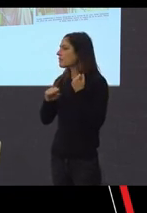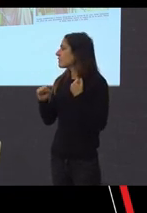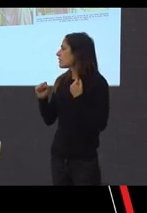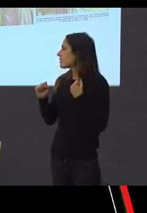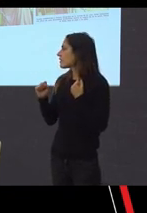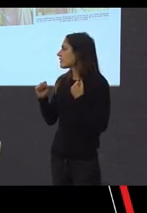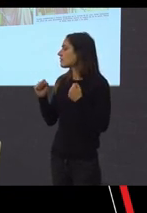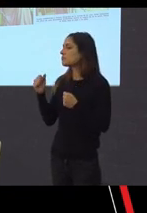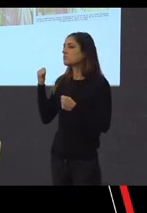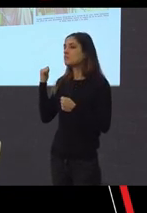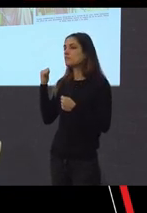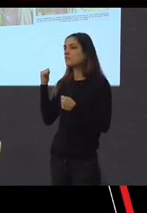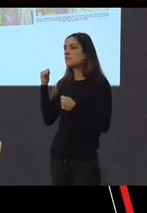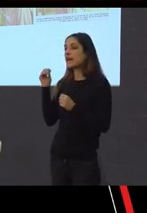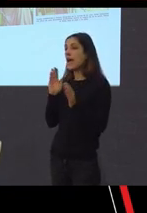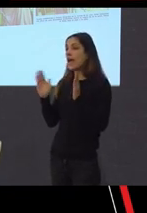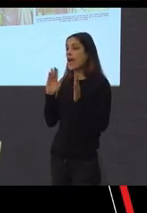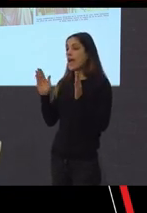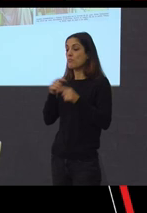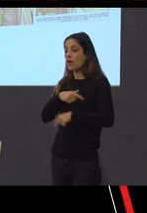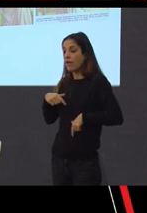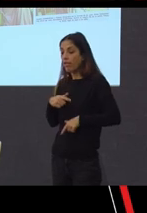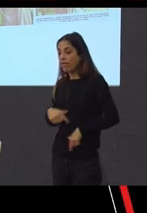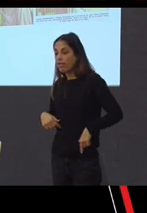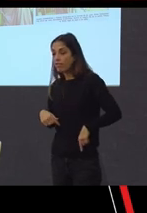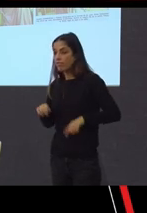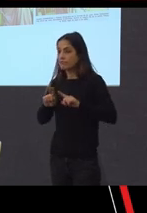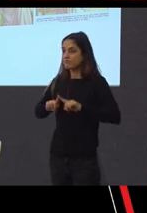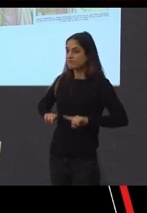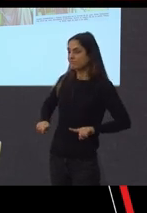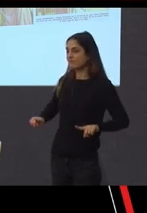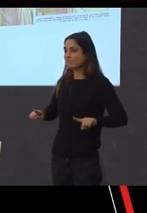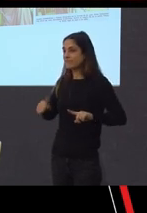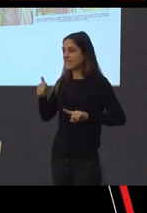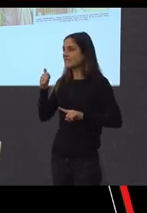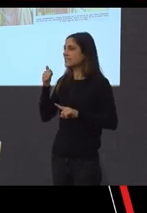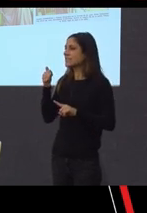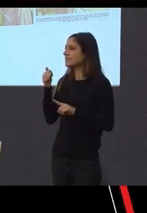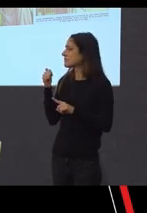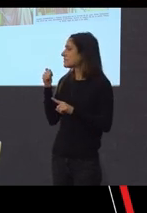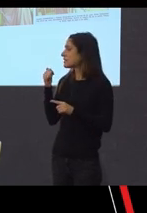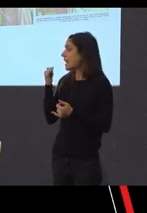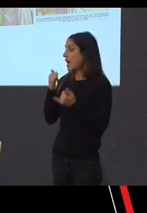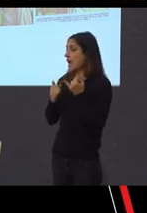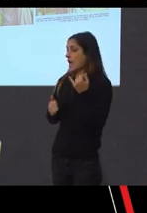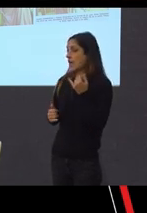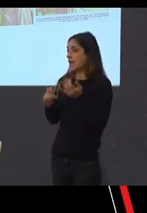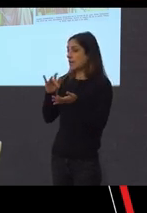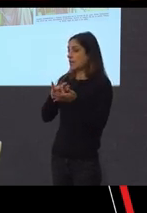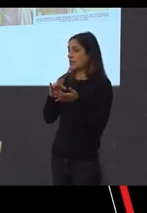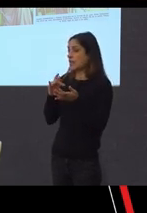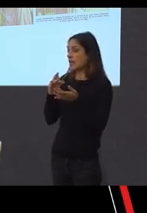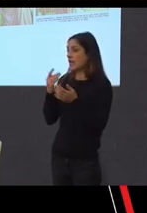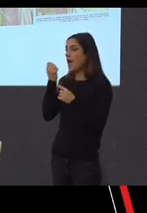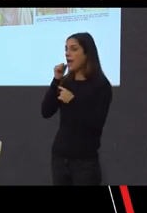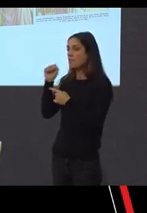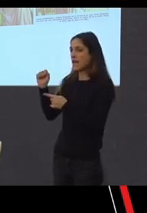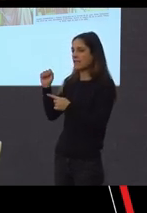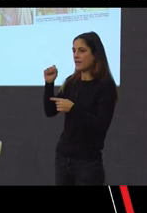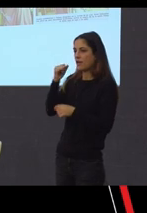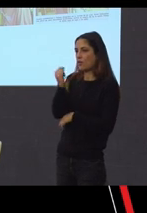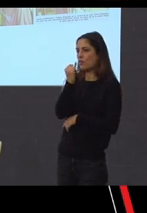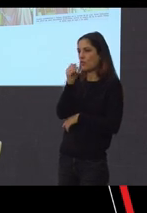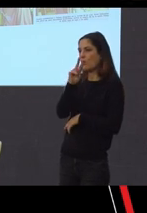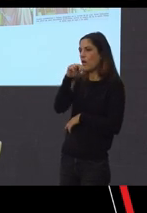que estaba aí triunfando e que acabou sendo a amante de Juan Carlos nun momento dado, non?